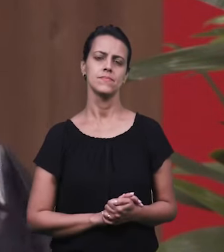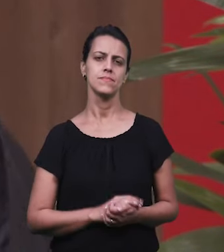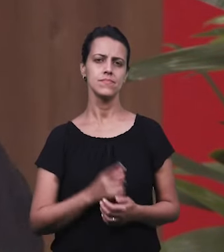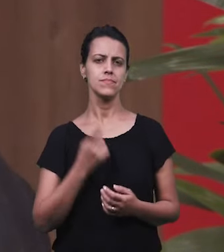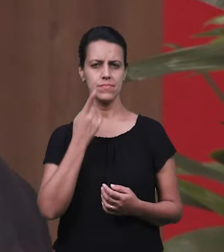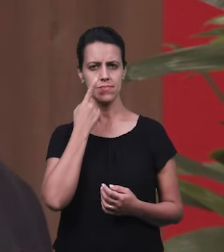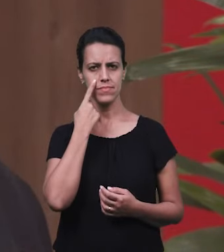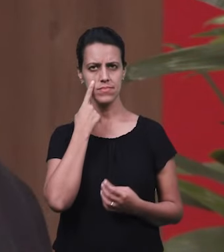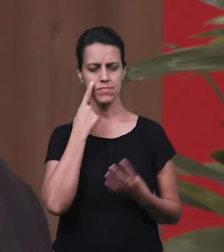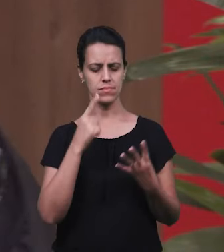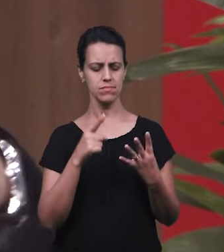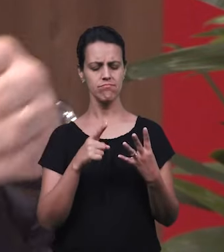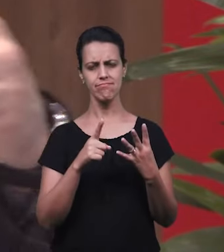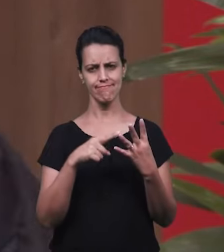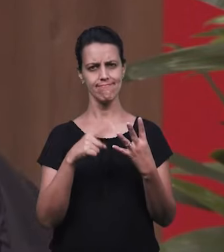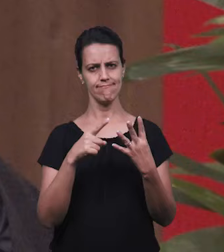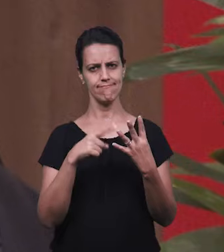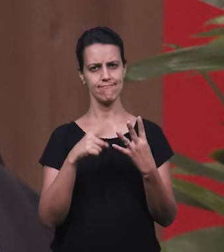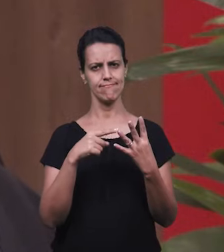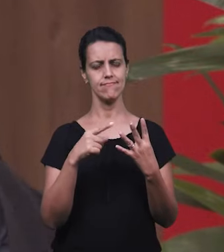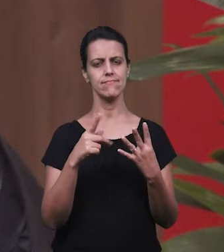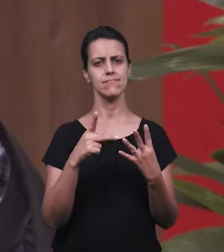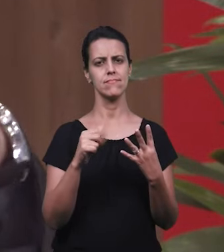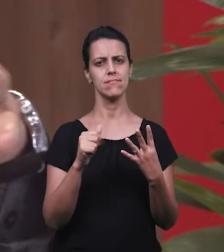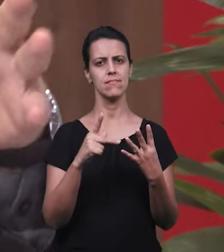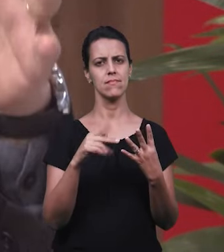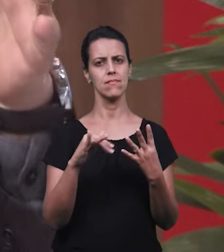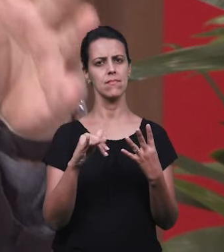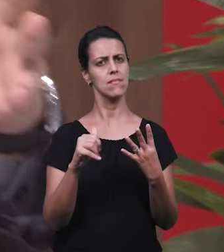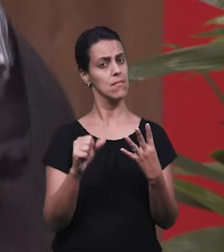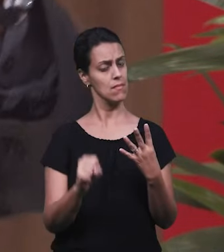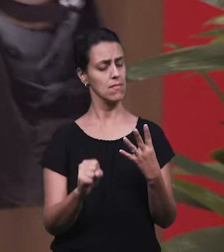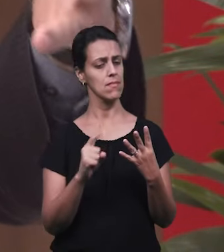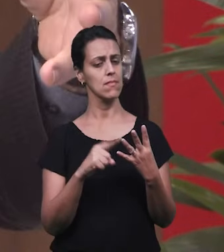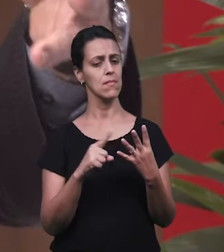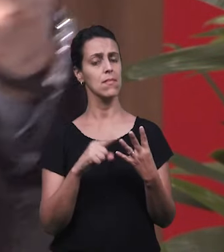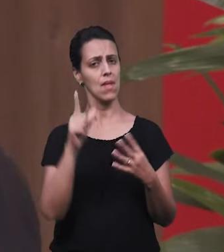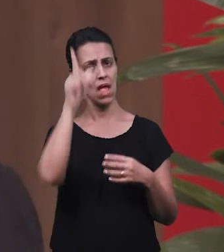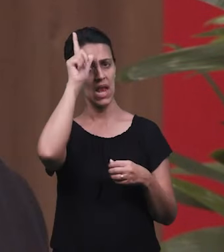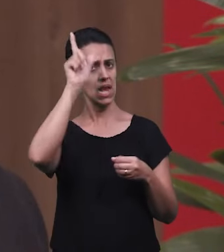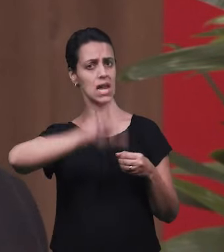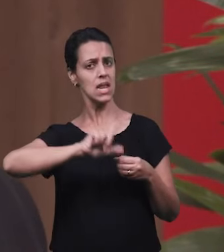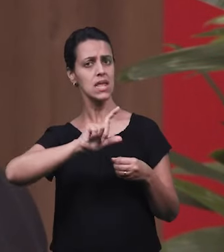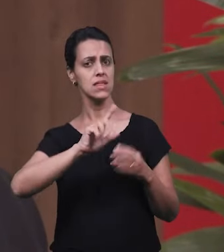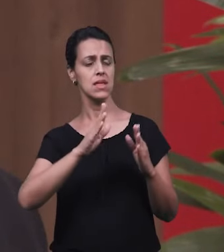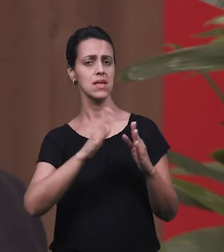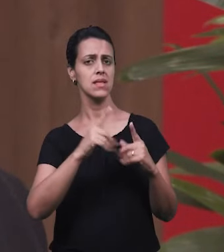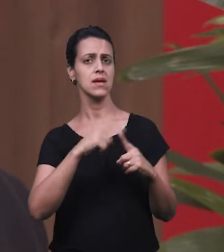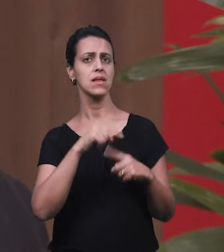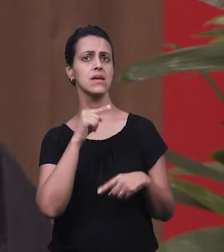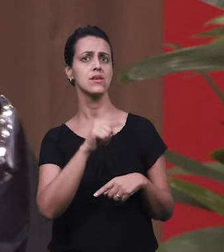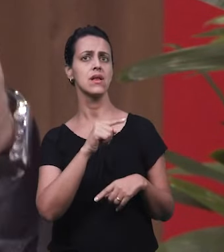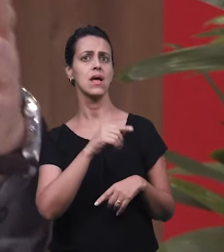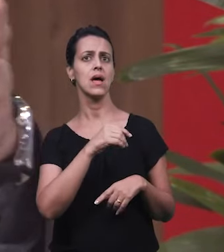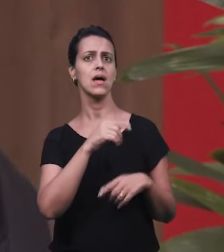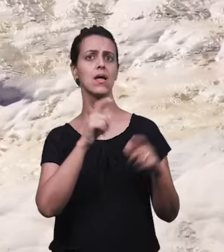o Simeão, o Papias, ele foi o bispo ou o líder da igreja